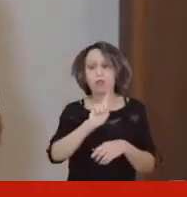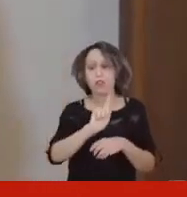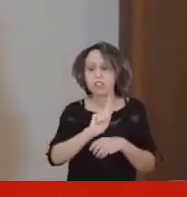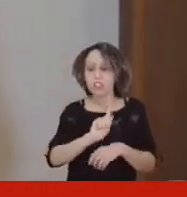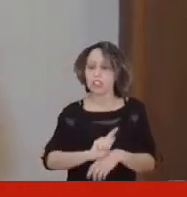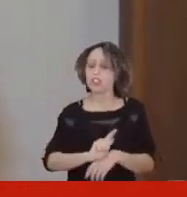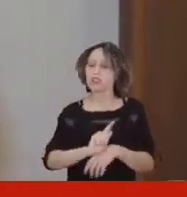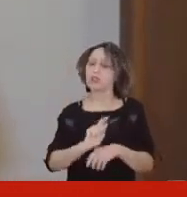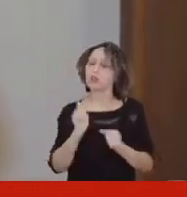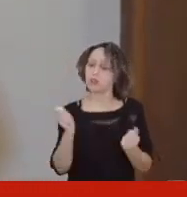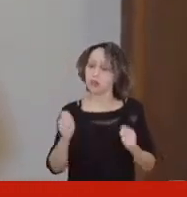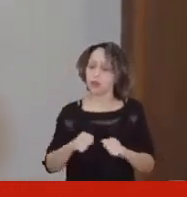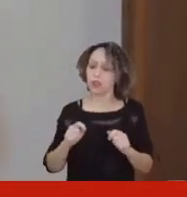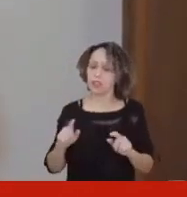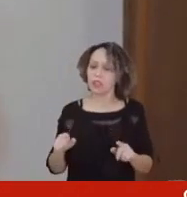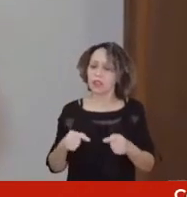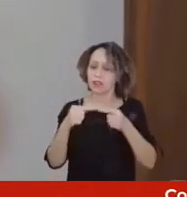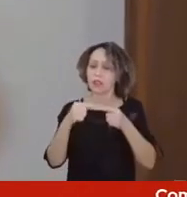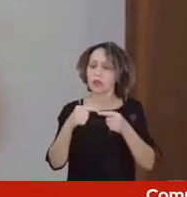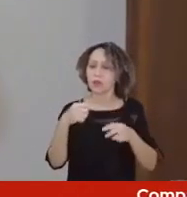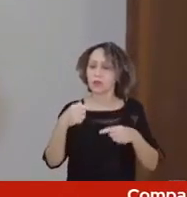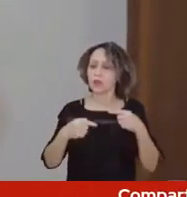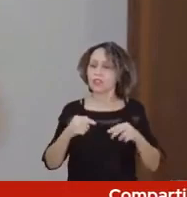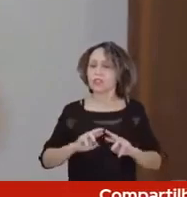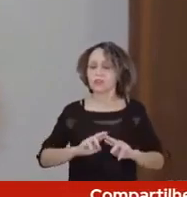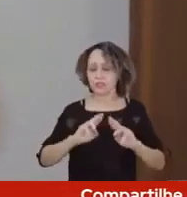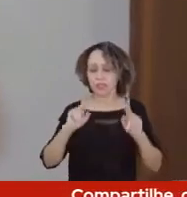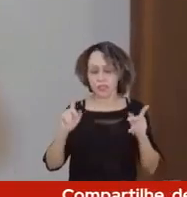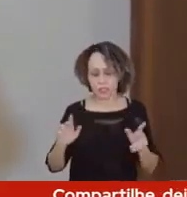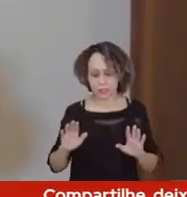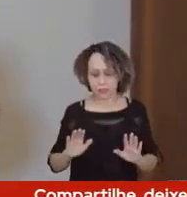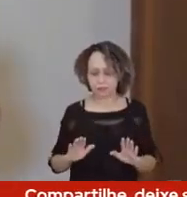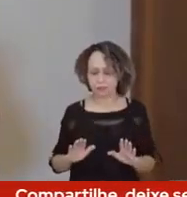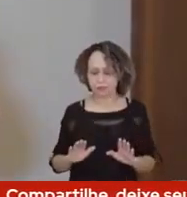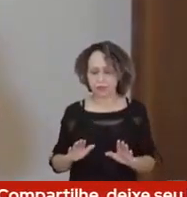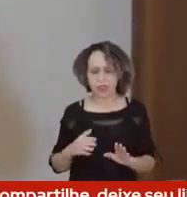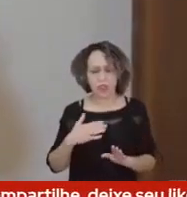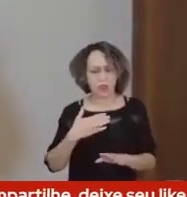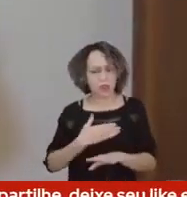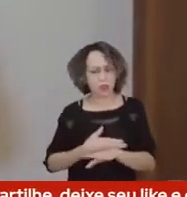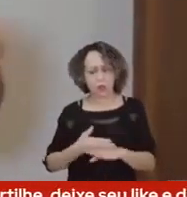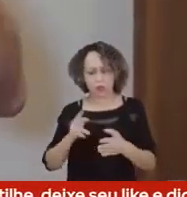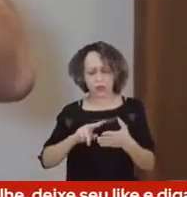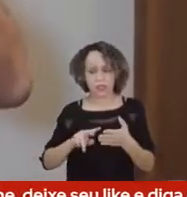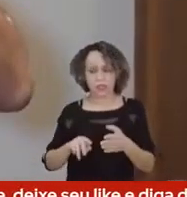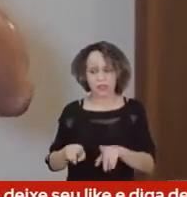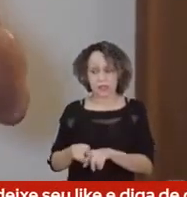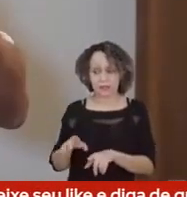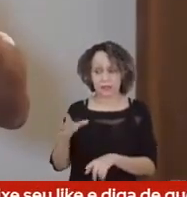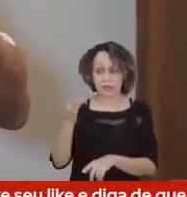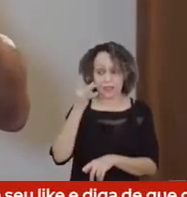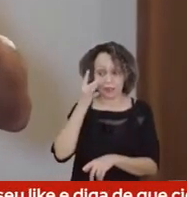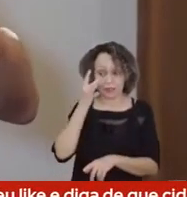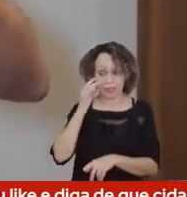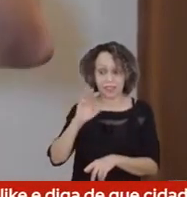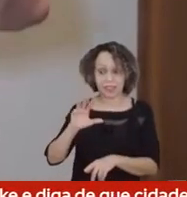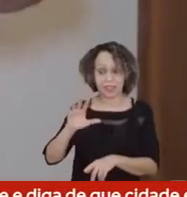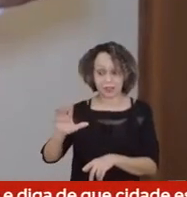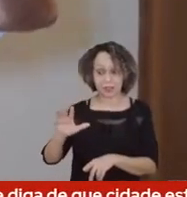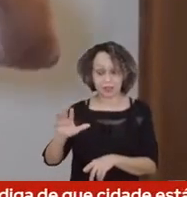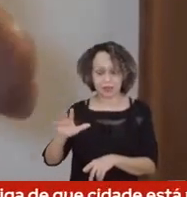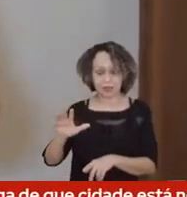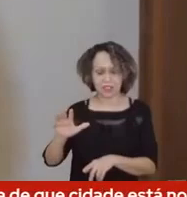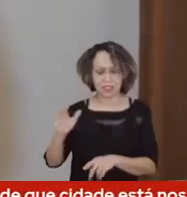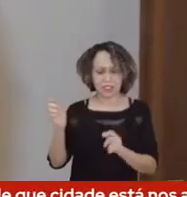aqui, presidente, rapidamente ler. Eu não costumo ler, mas na presença do senhor e da capacidade do senhor de escutar, sistematizar